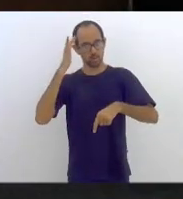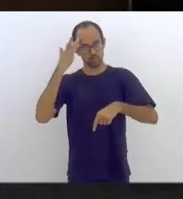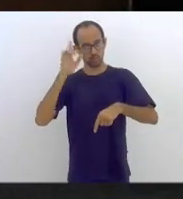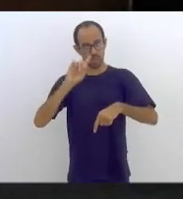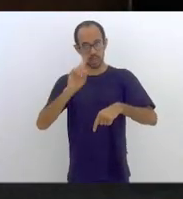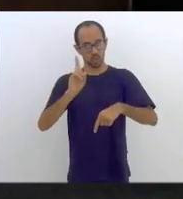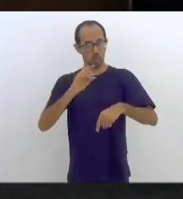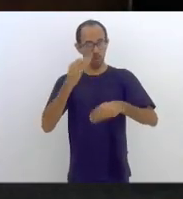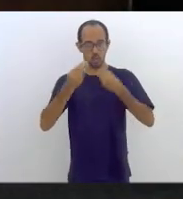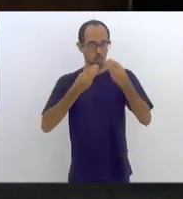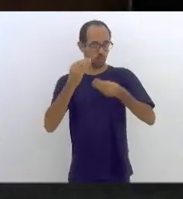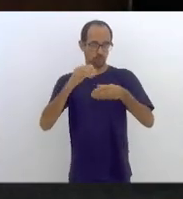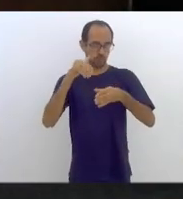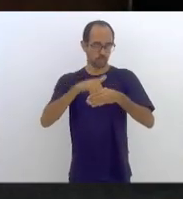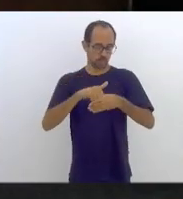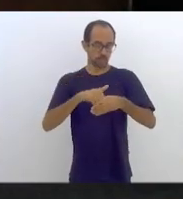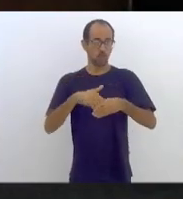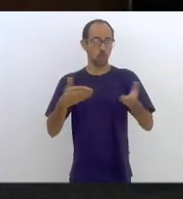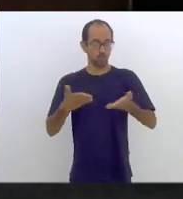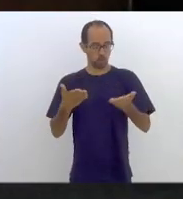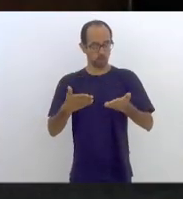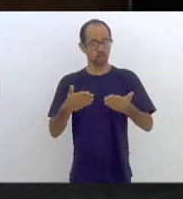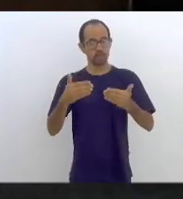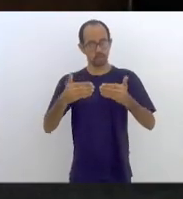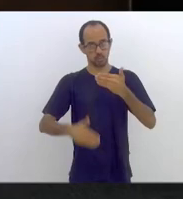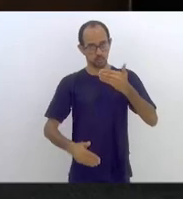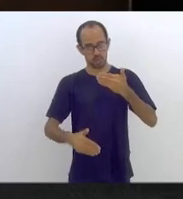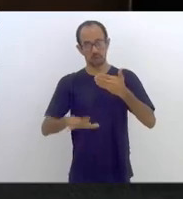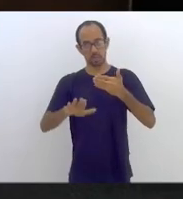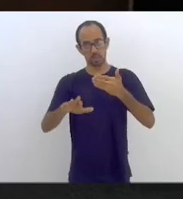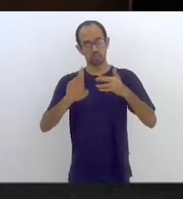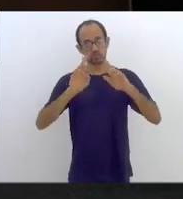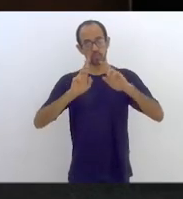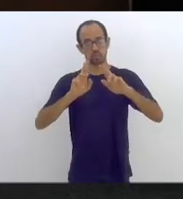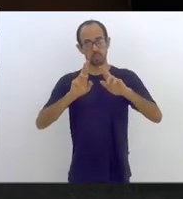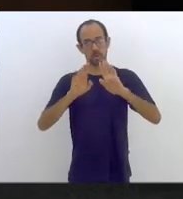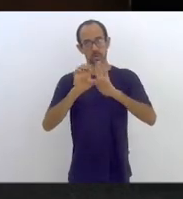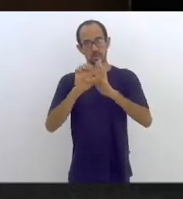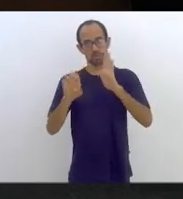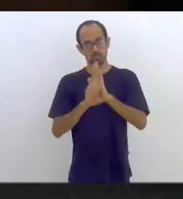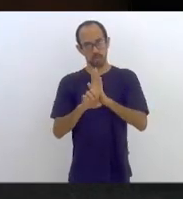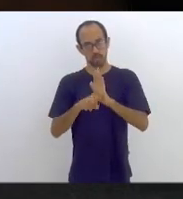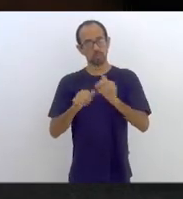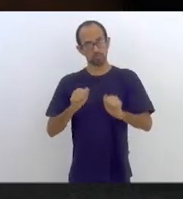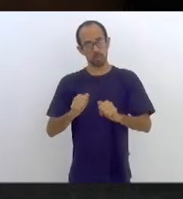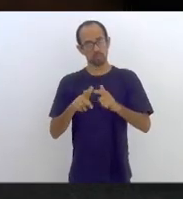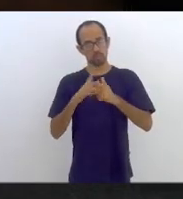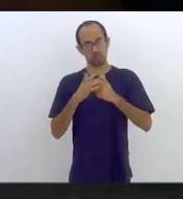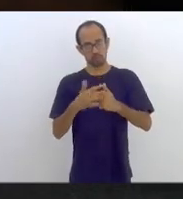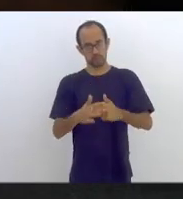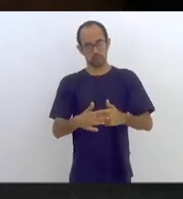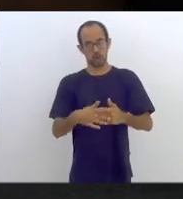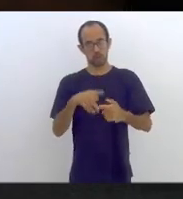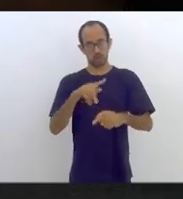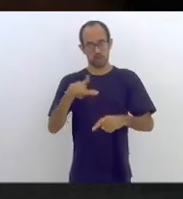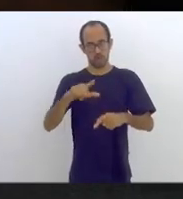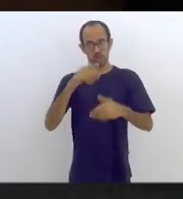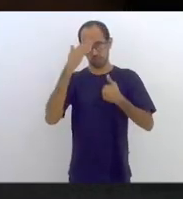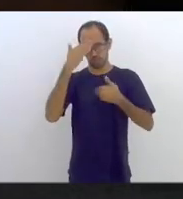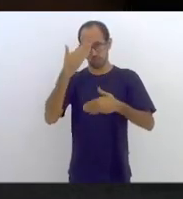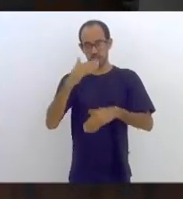hoje do jeito que está votaria contrário mas pego que as emendas possam aperfeiçoar o projeto muito